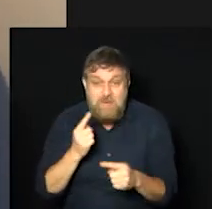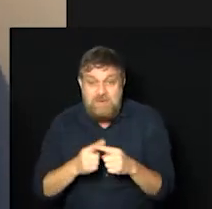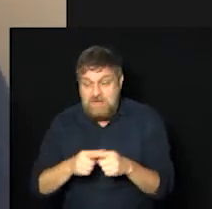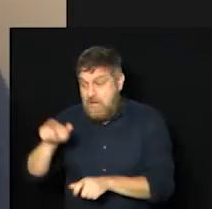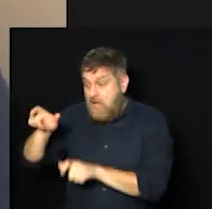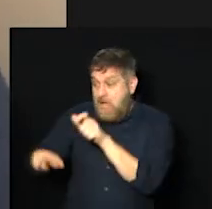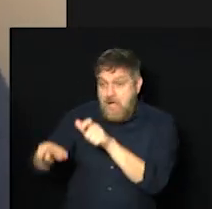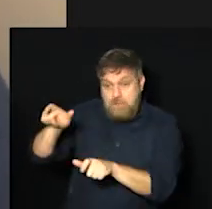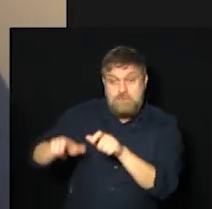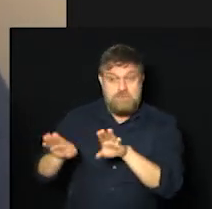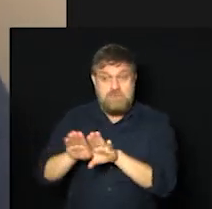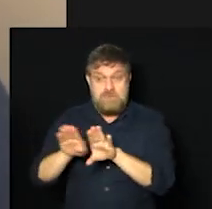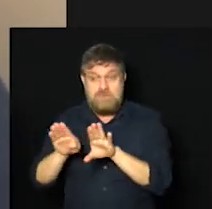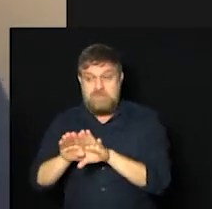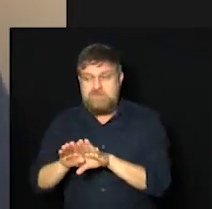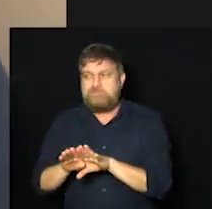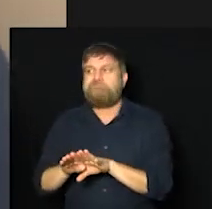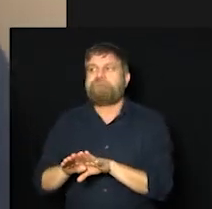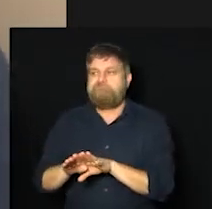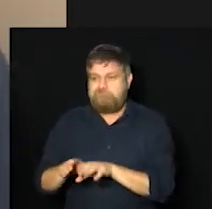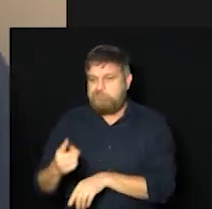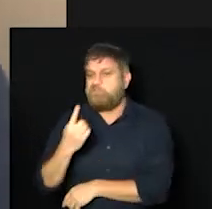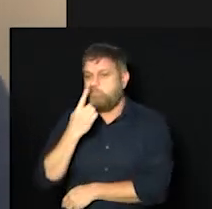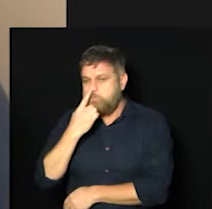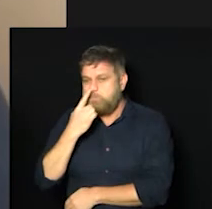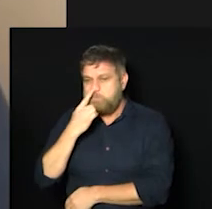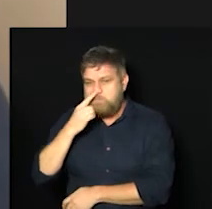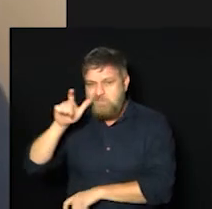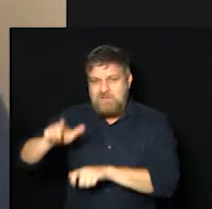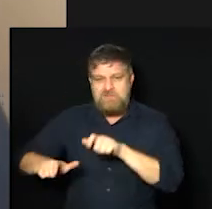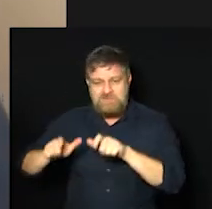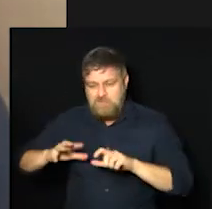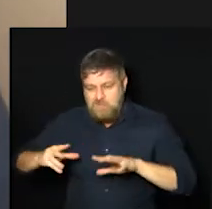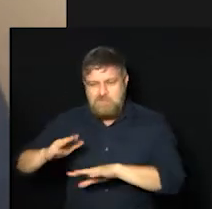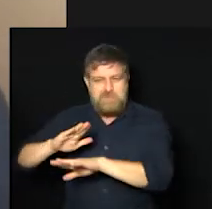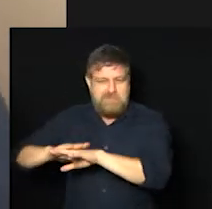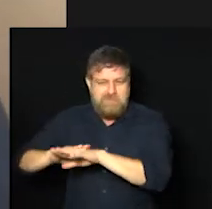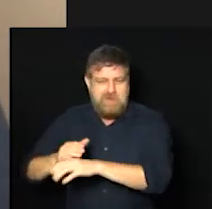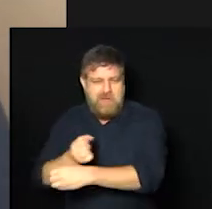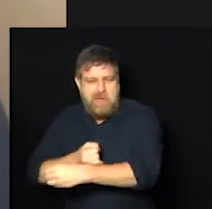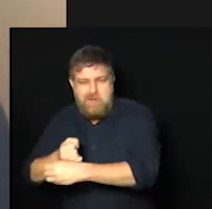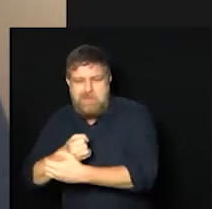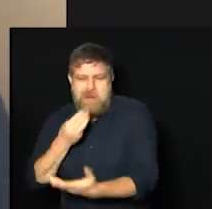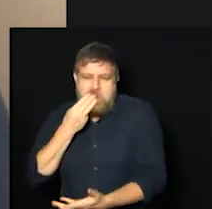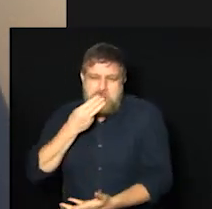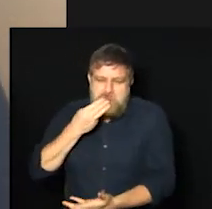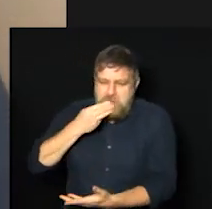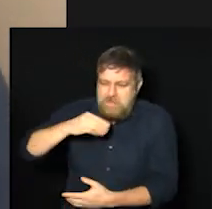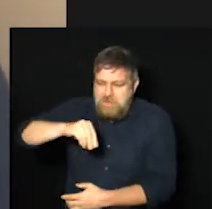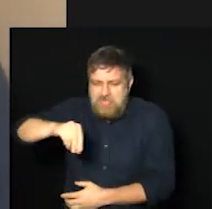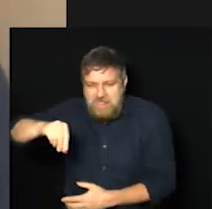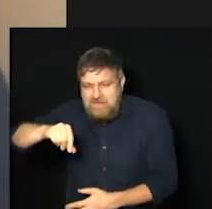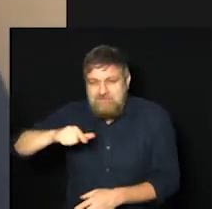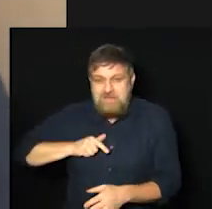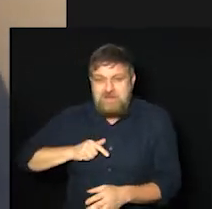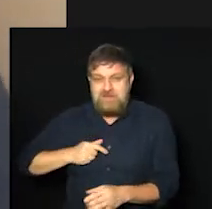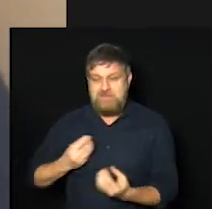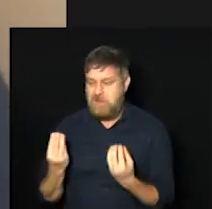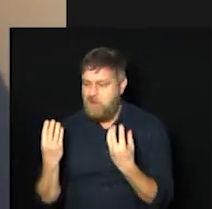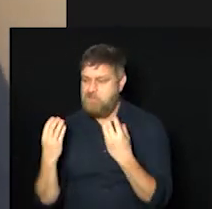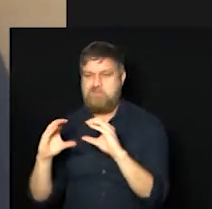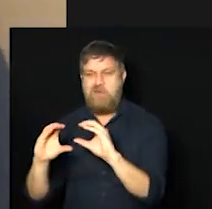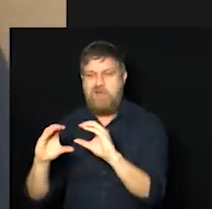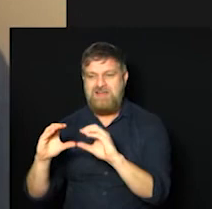as pessoas também se identificam, todo mundo cozinha, seja para fazer um doce, um salgado, e aí compartilham,